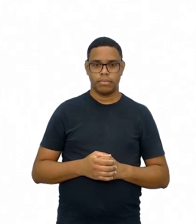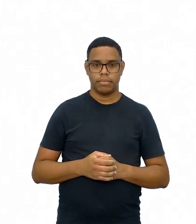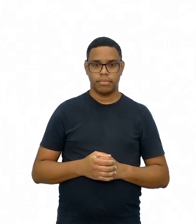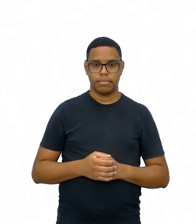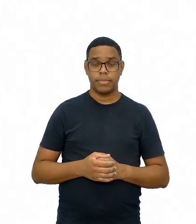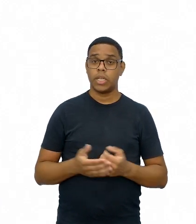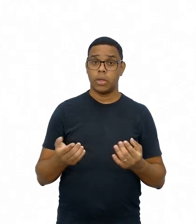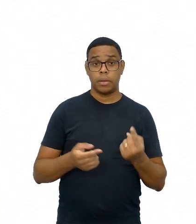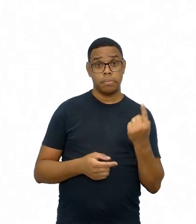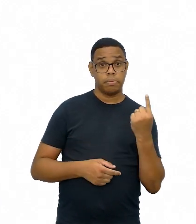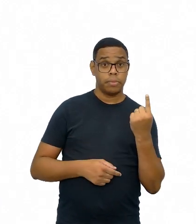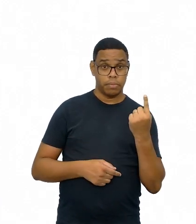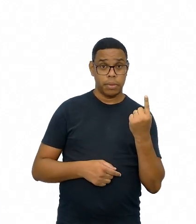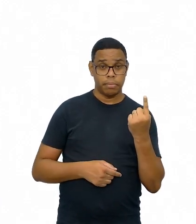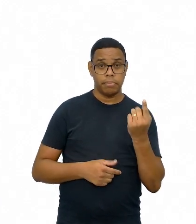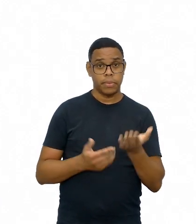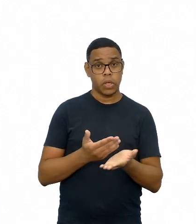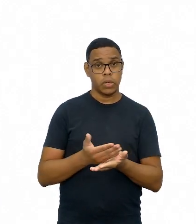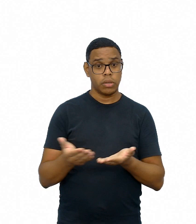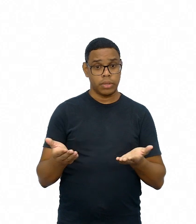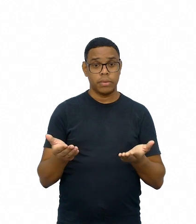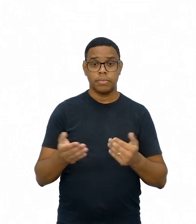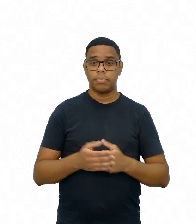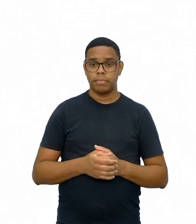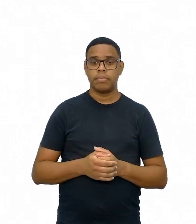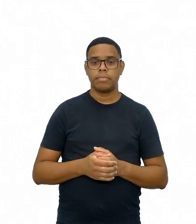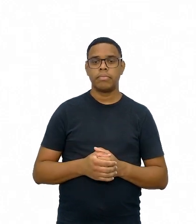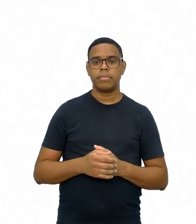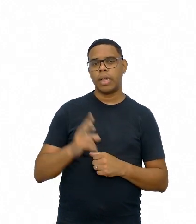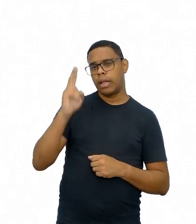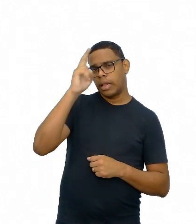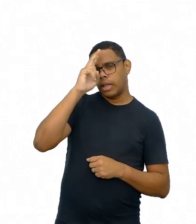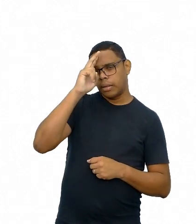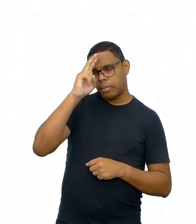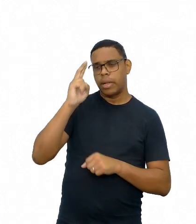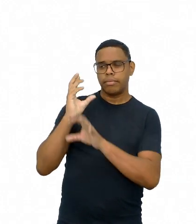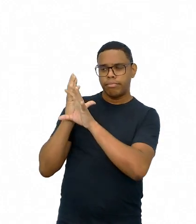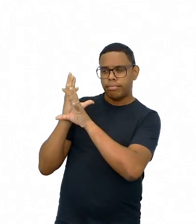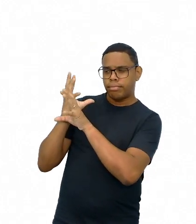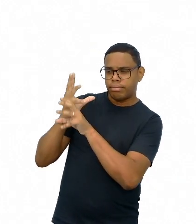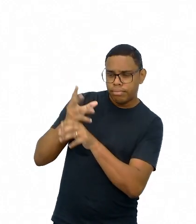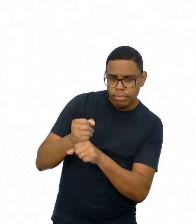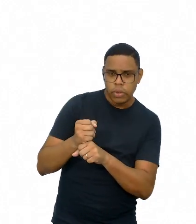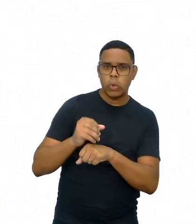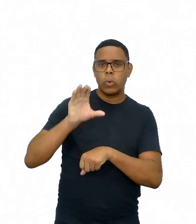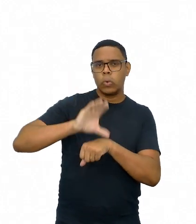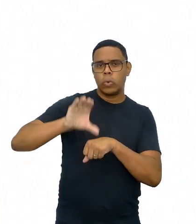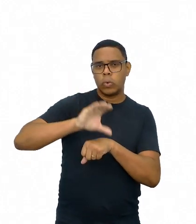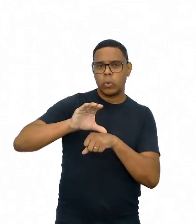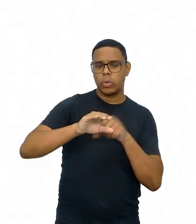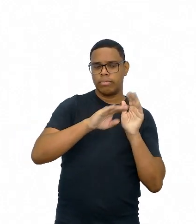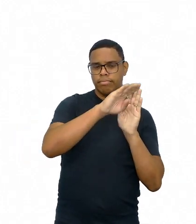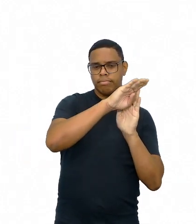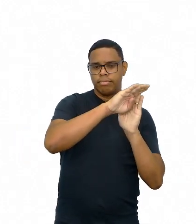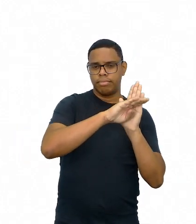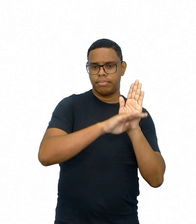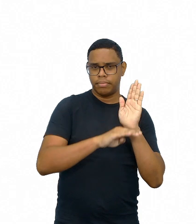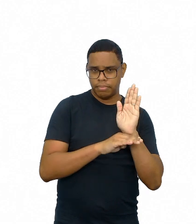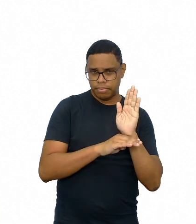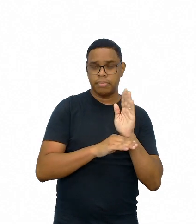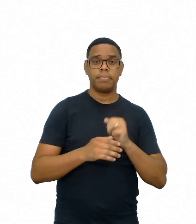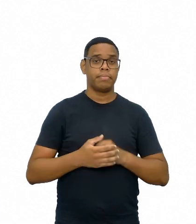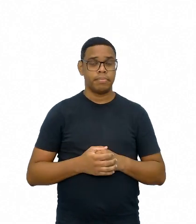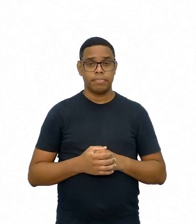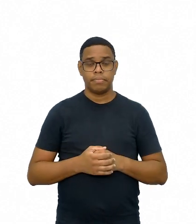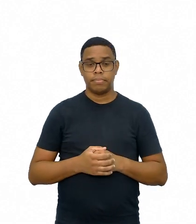Então, vamos para o nosso primeiro momento, né, recuperando aí esse percurso formativo que desenvolvemos,